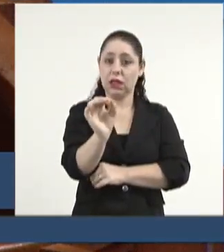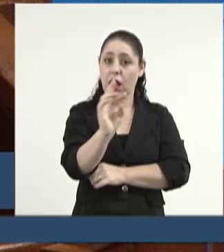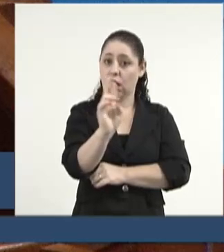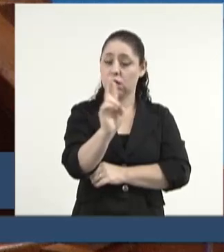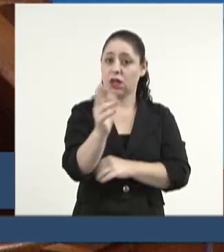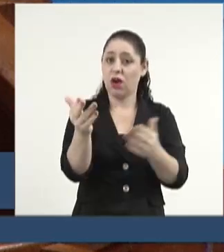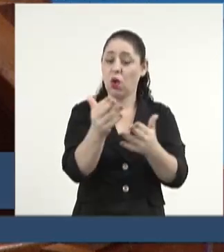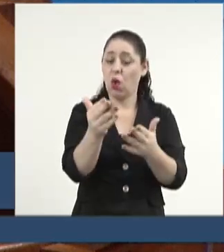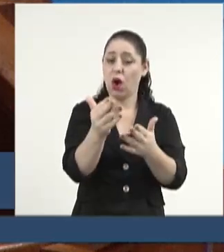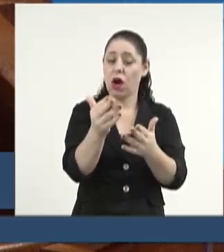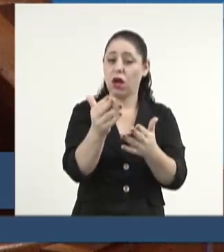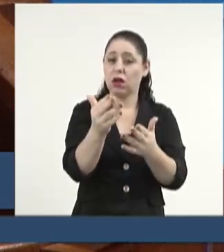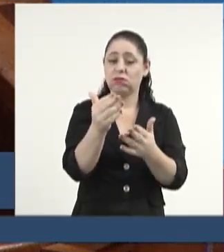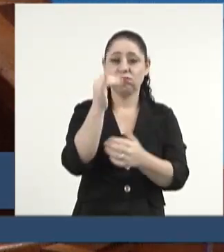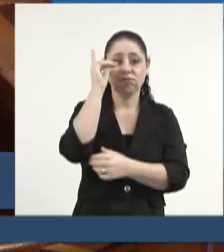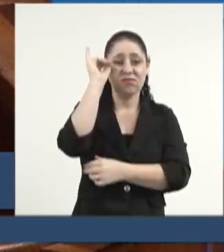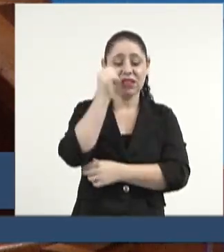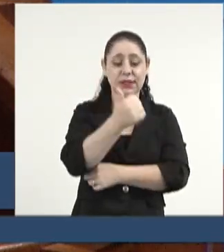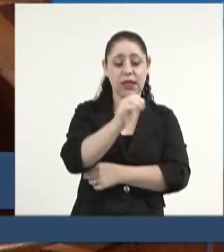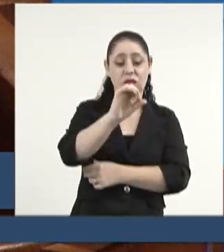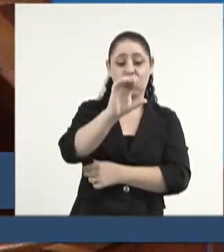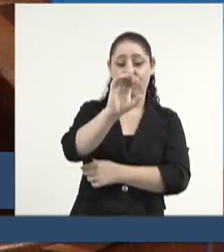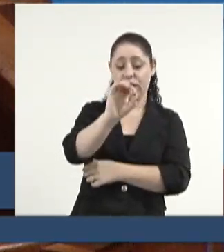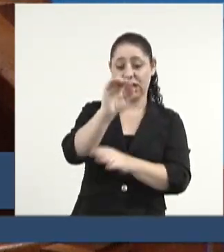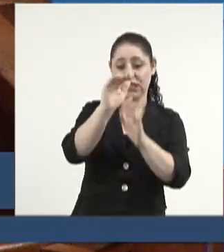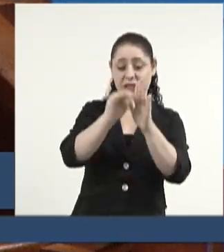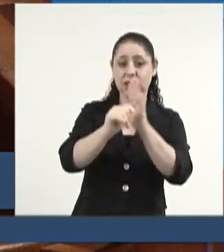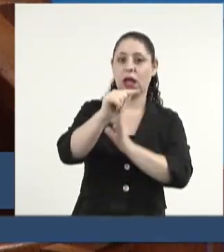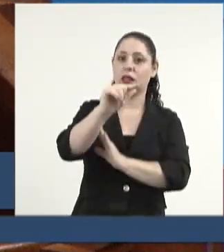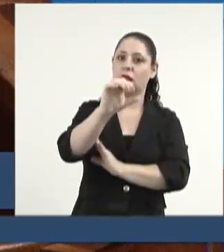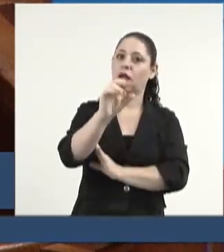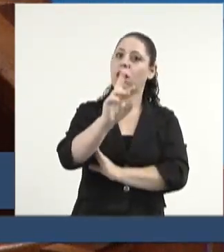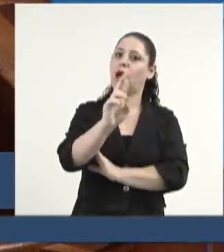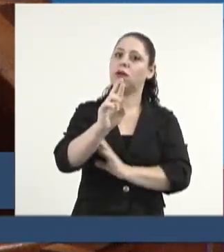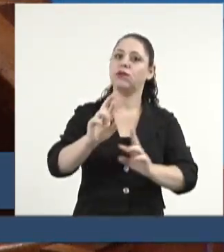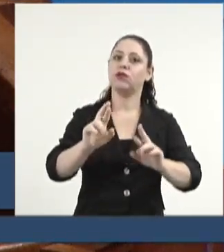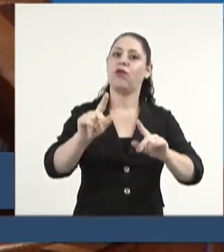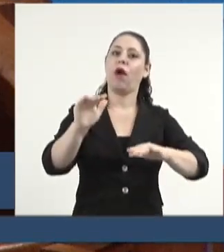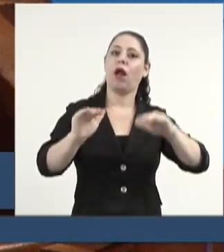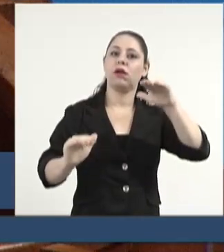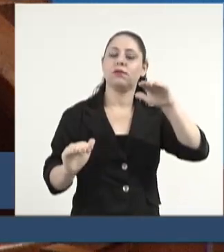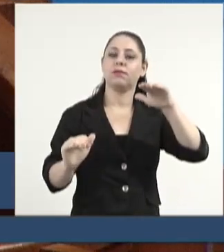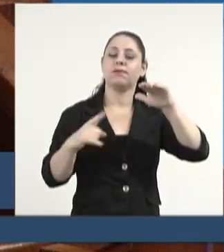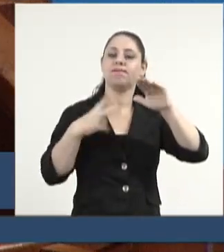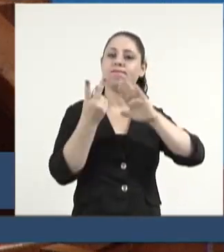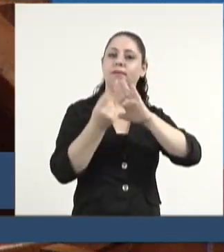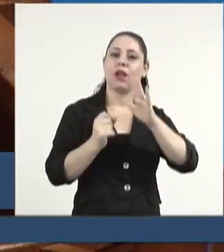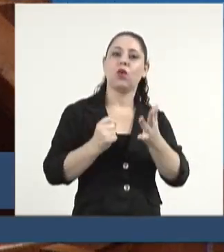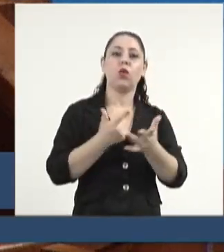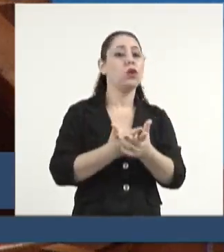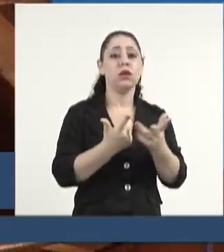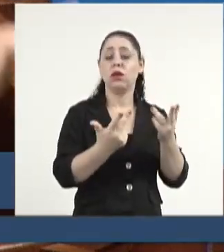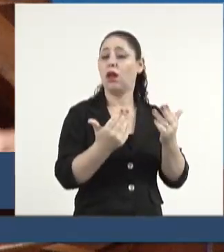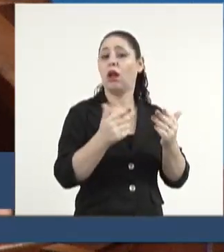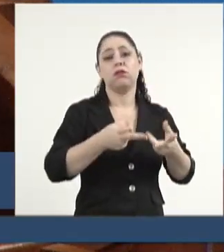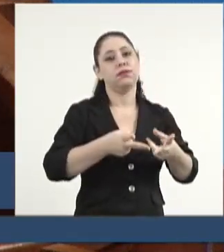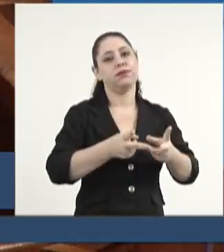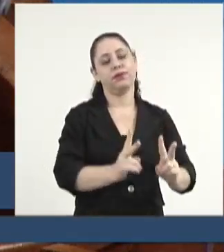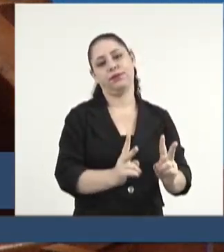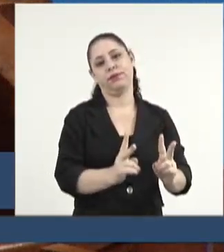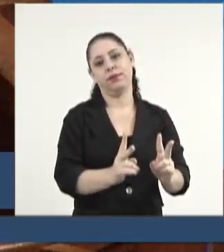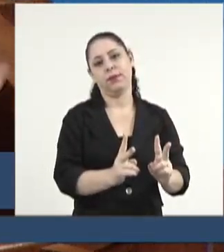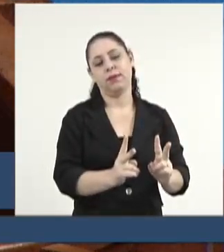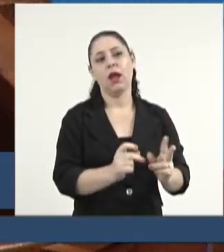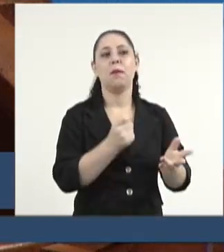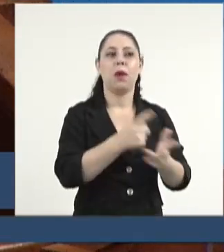Agora, a arroba de vaca é R$190. São R$70 de diferença, com o custo de produção permanecendo o